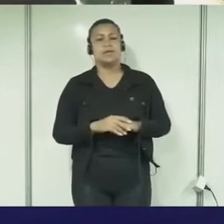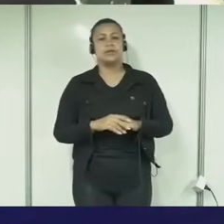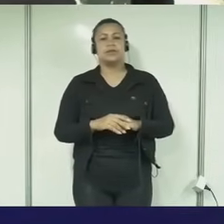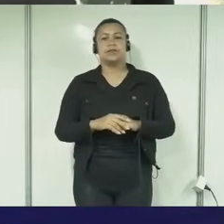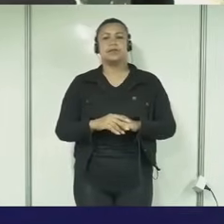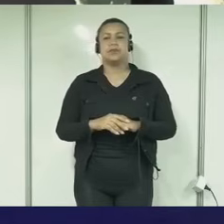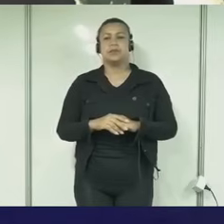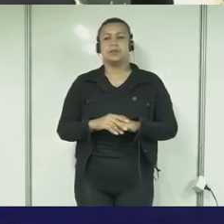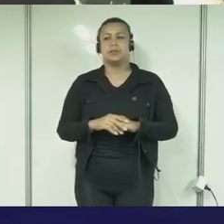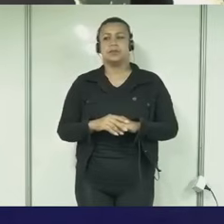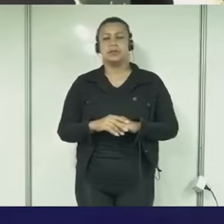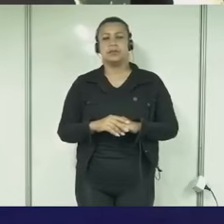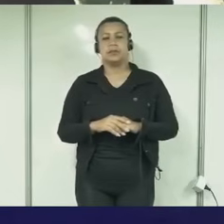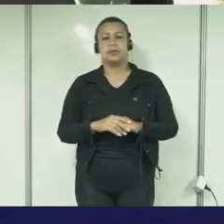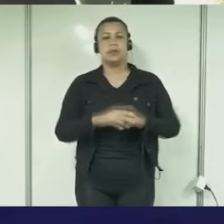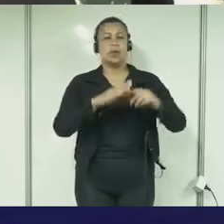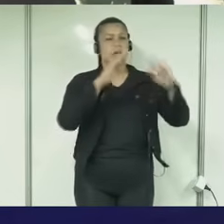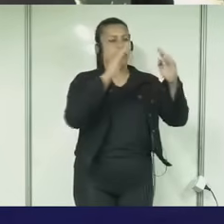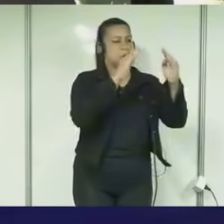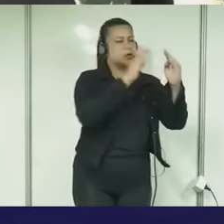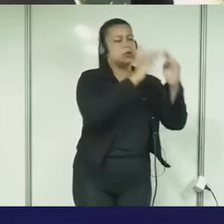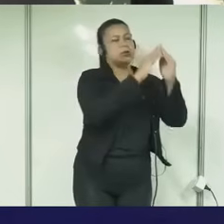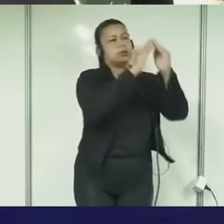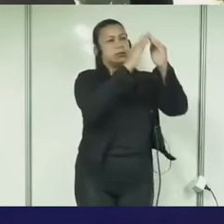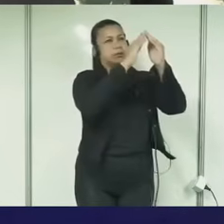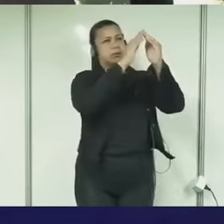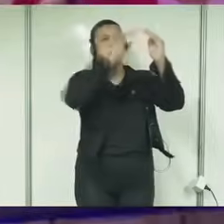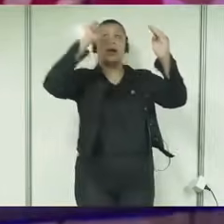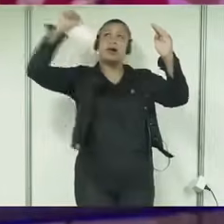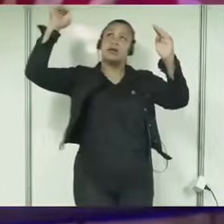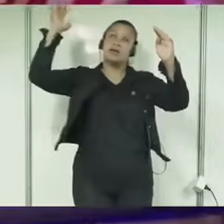Envia essa bênção para a tua casa, abençoa a tua casa.